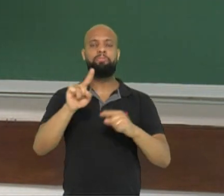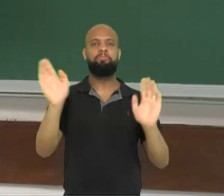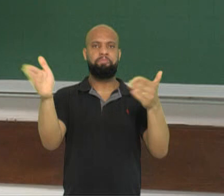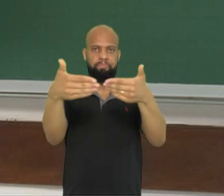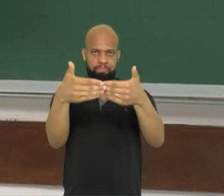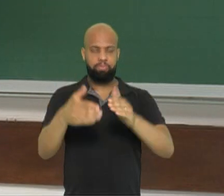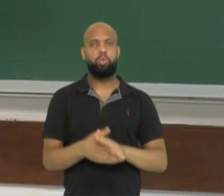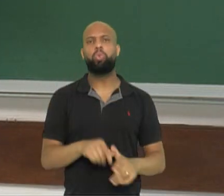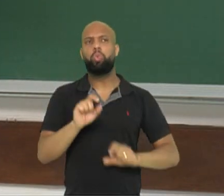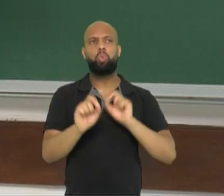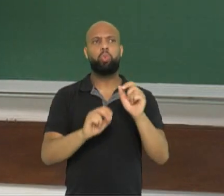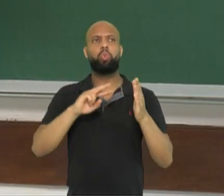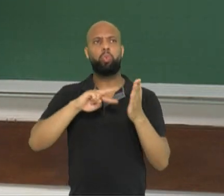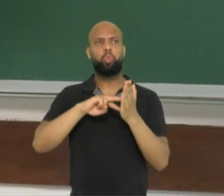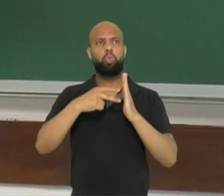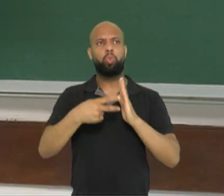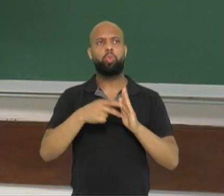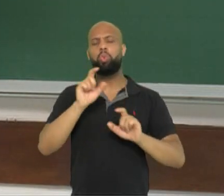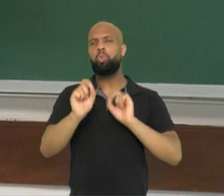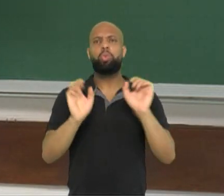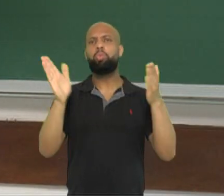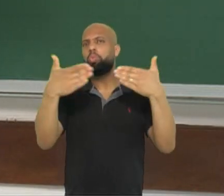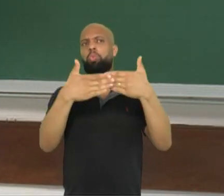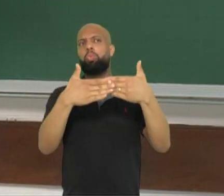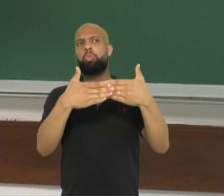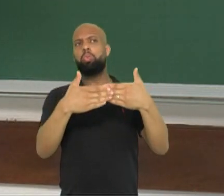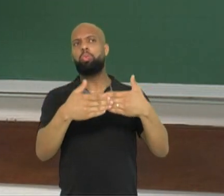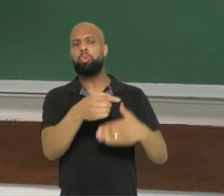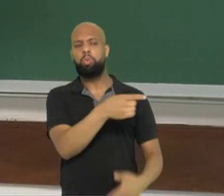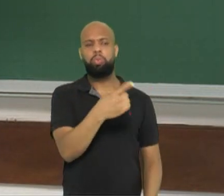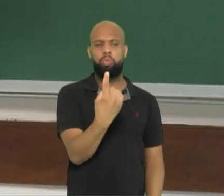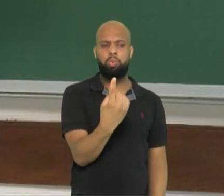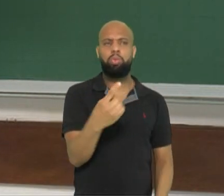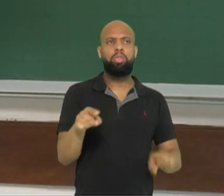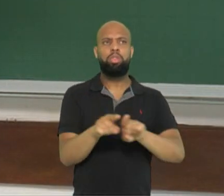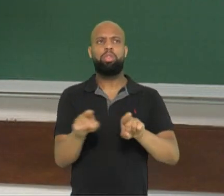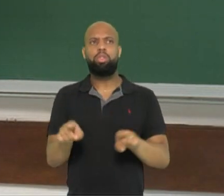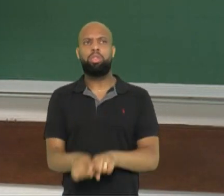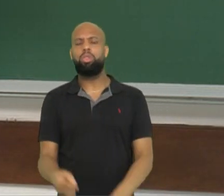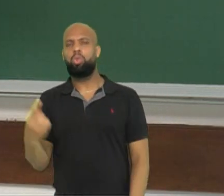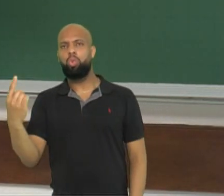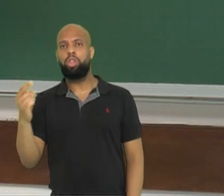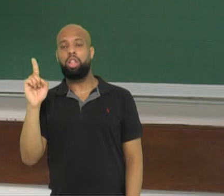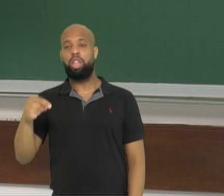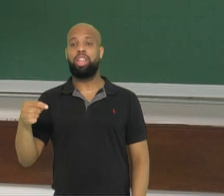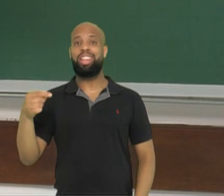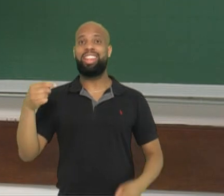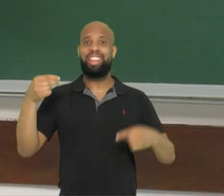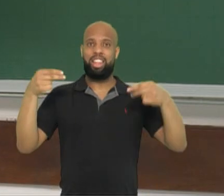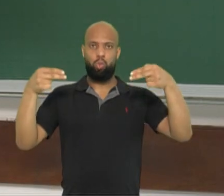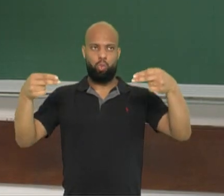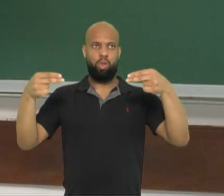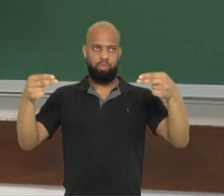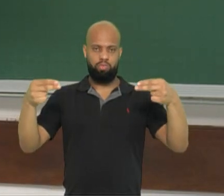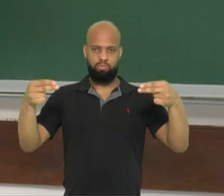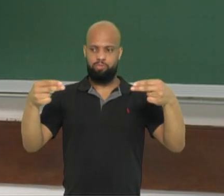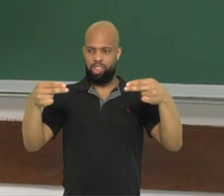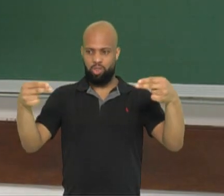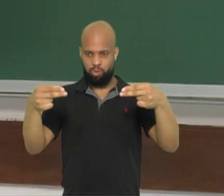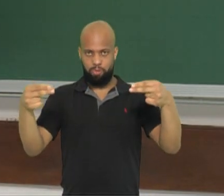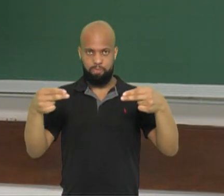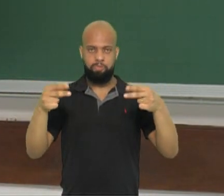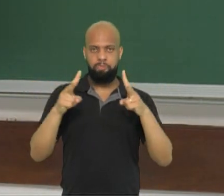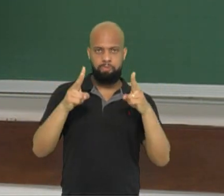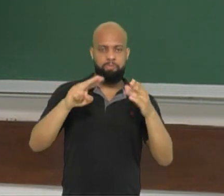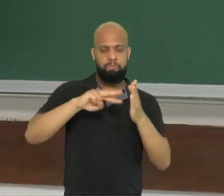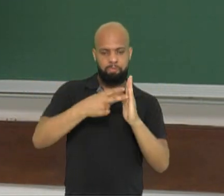Aqui, professora, o que indica que o intervalo é fechado para -1 e 1? O sinal de igual, tá certo? Então, o sinal de igual, intervalo fechado para